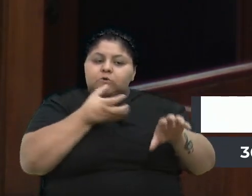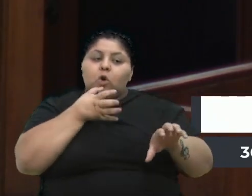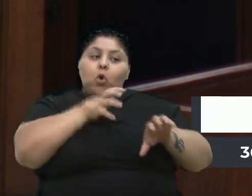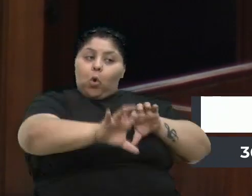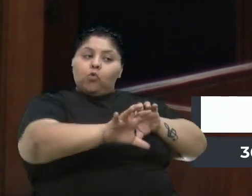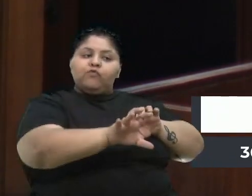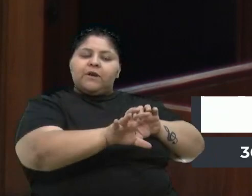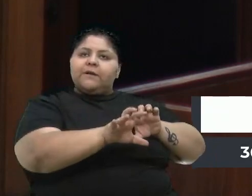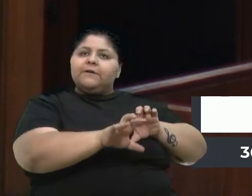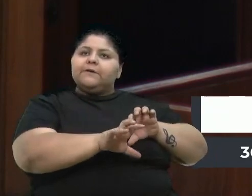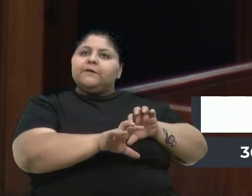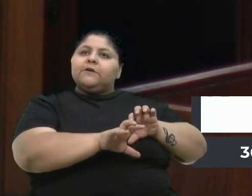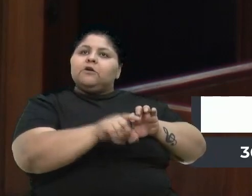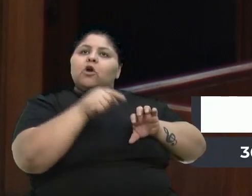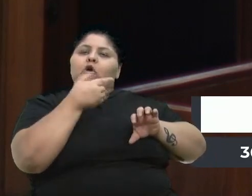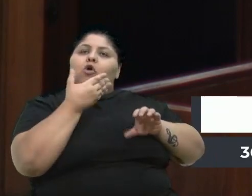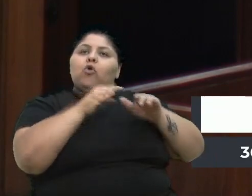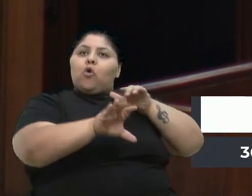contra essas